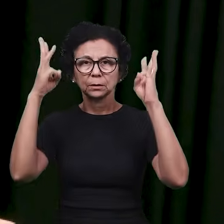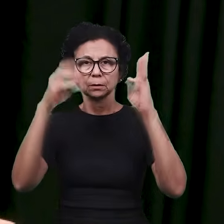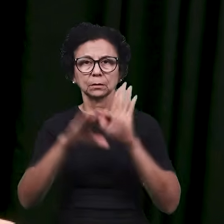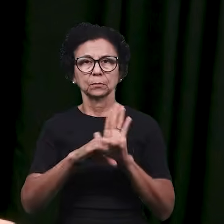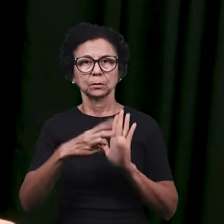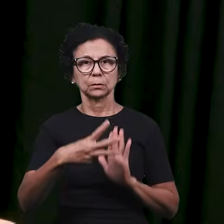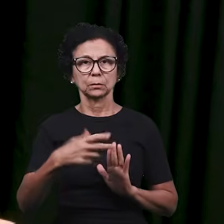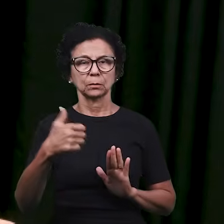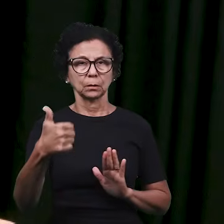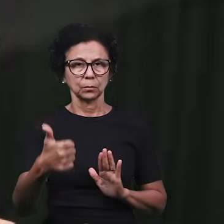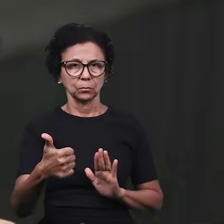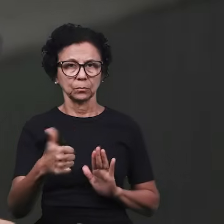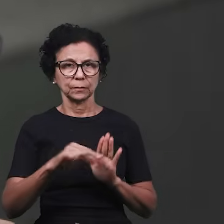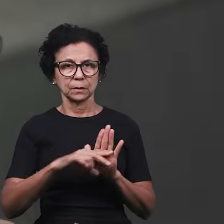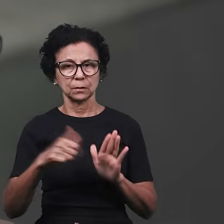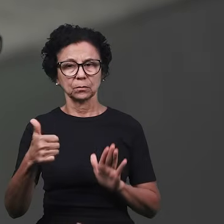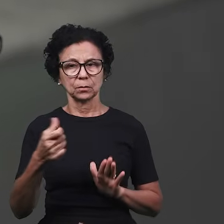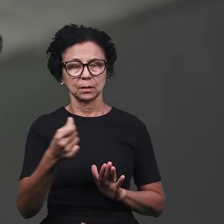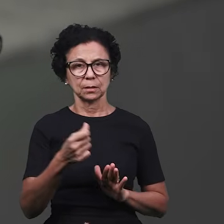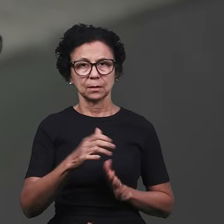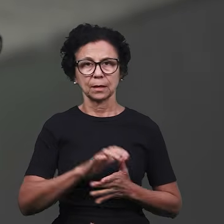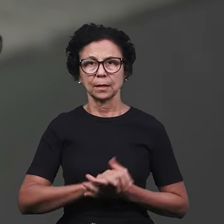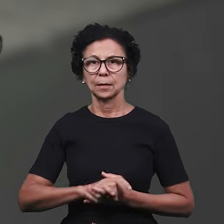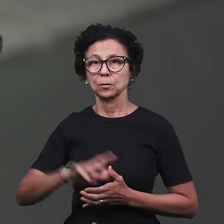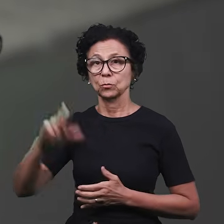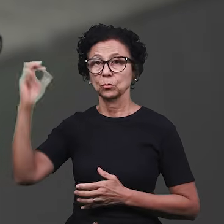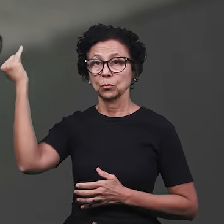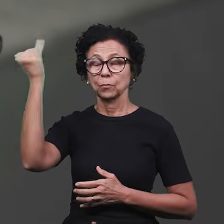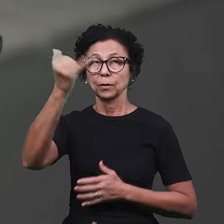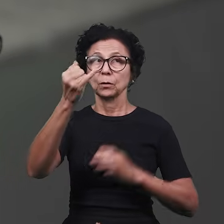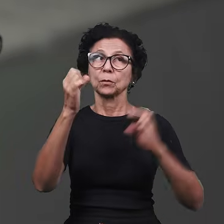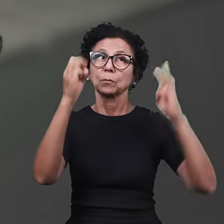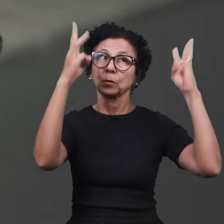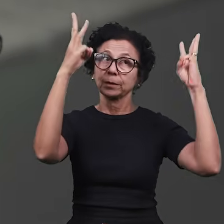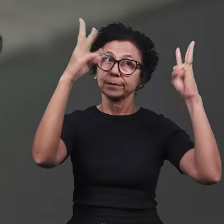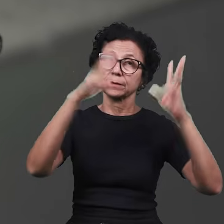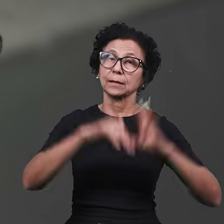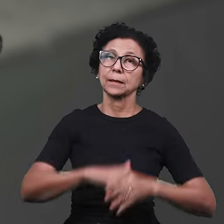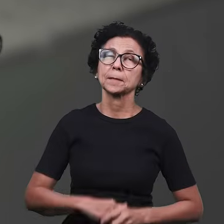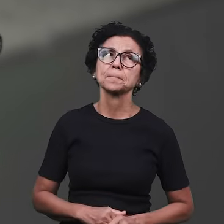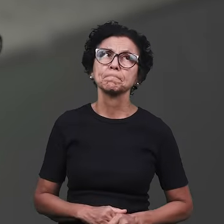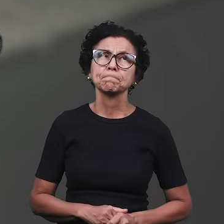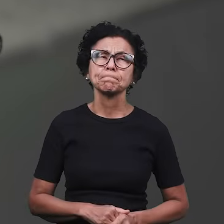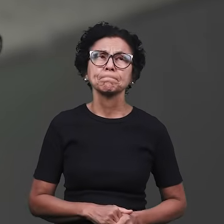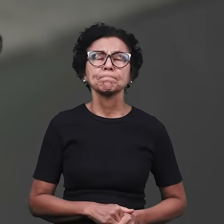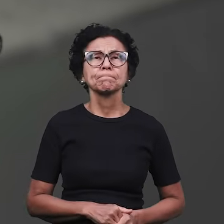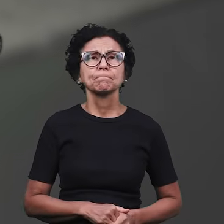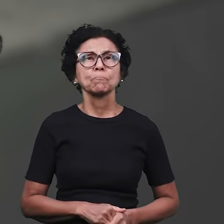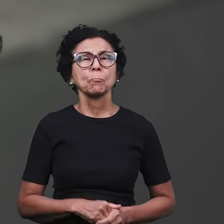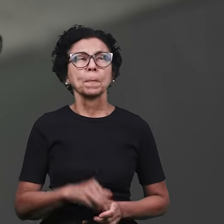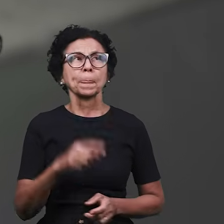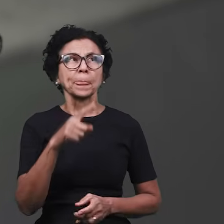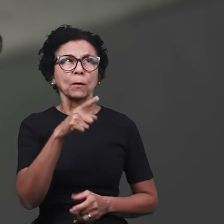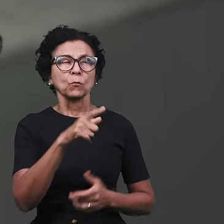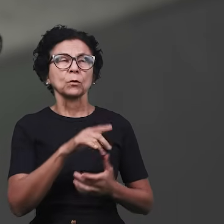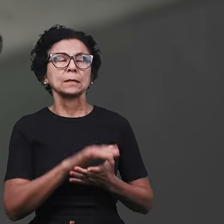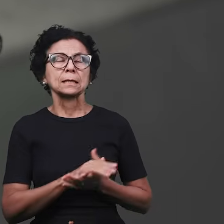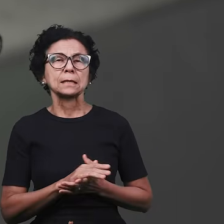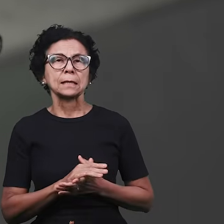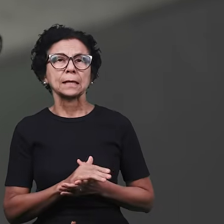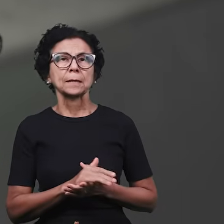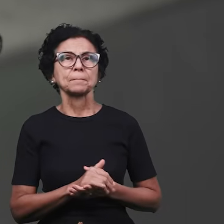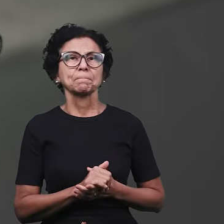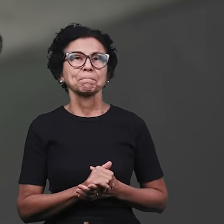no versículo 16, fala assim: E disse o Senhor a Moisés: Eis que dormirás com os teus pais, e este povo